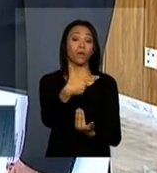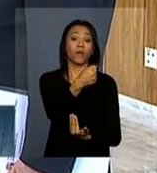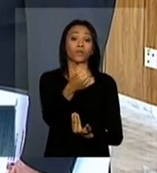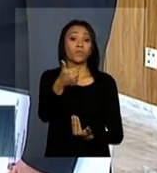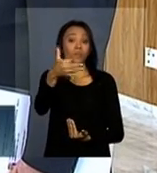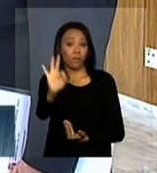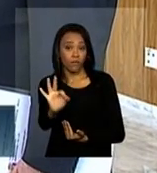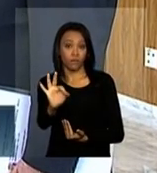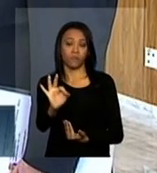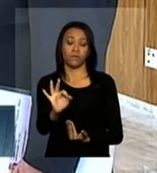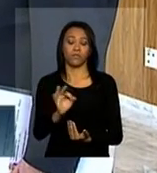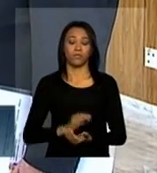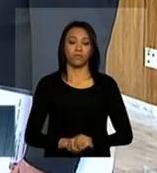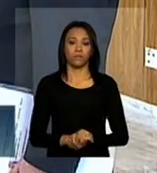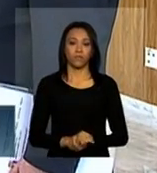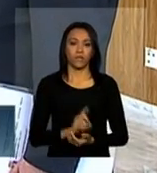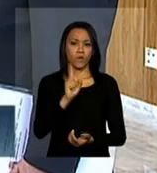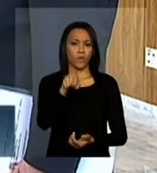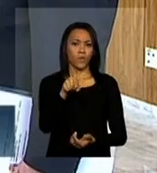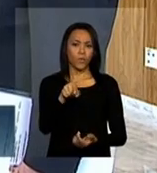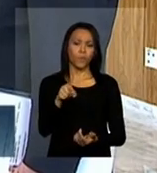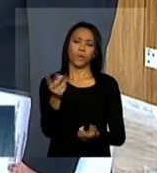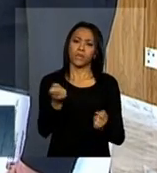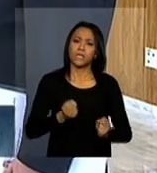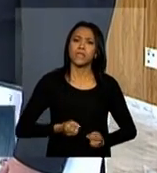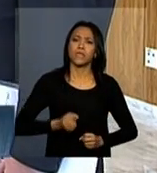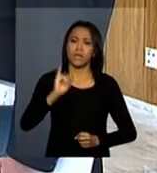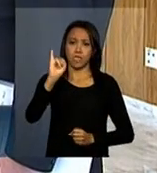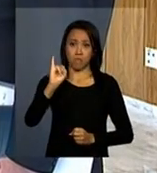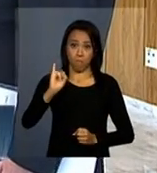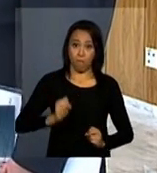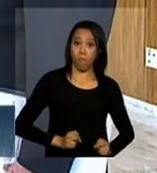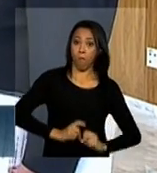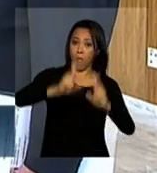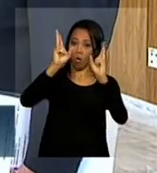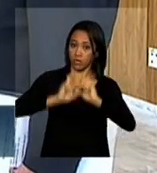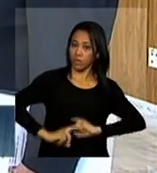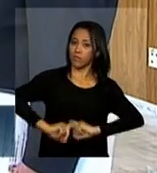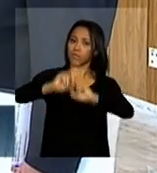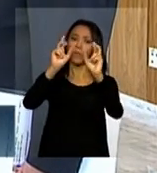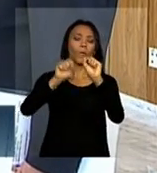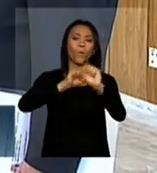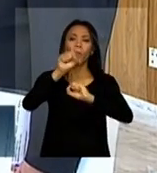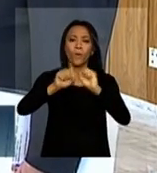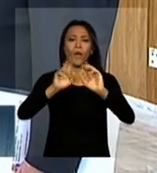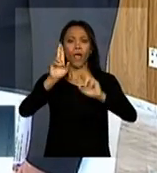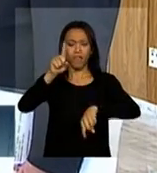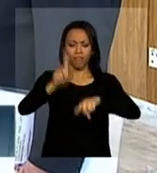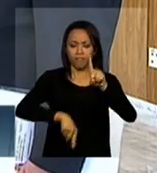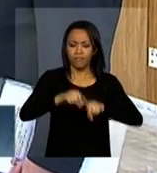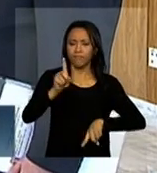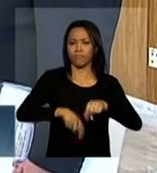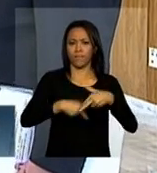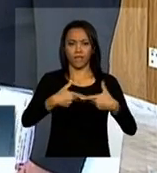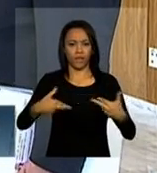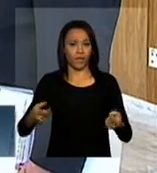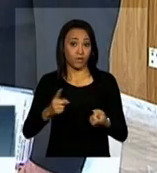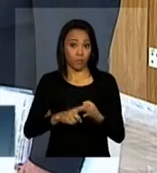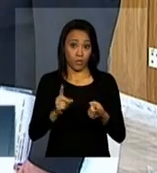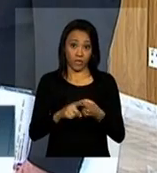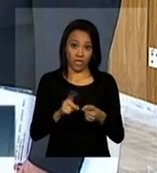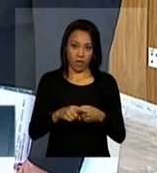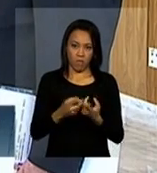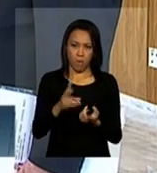2010. A pauta de exportação brasileira para Honduras é concentrada em bens manufaturados, como